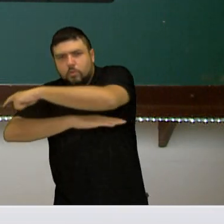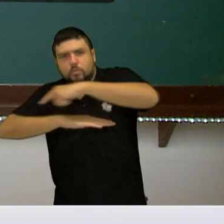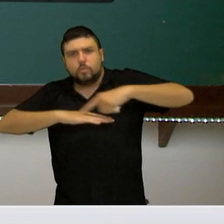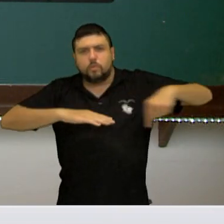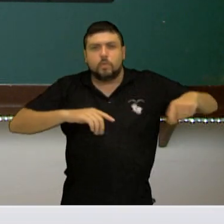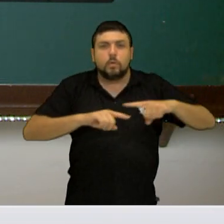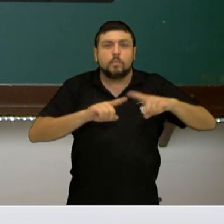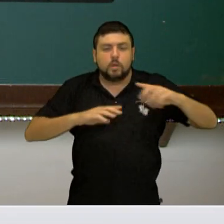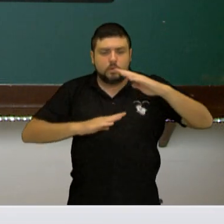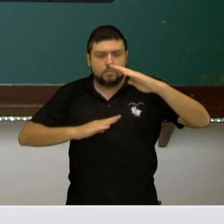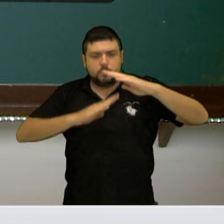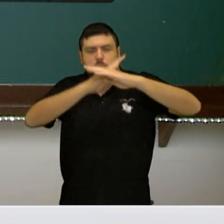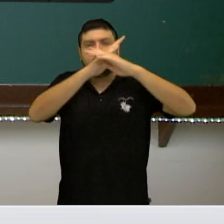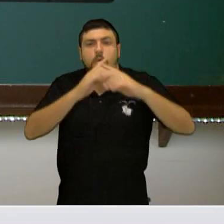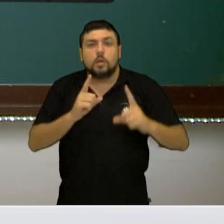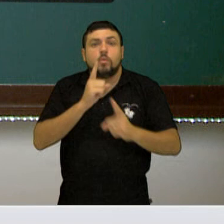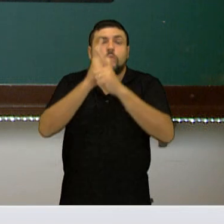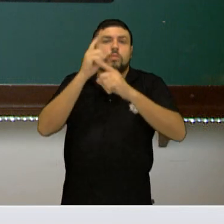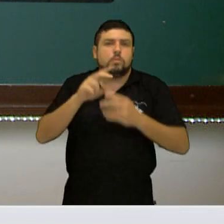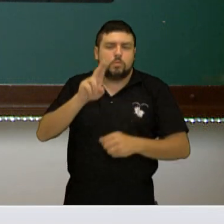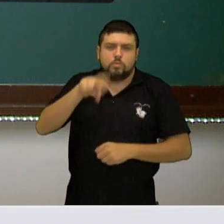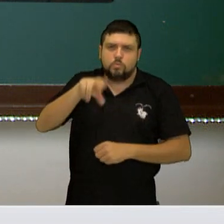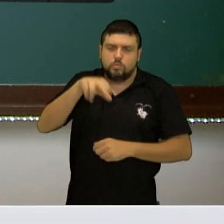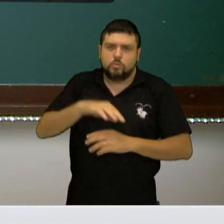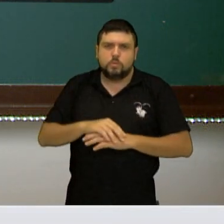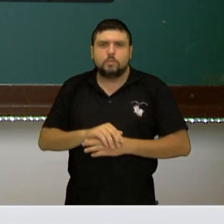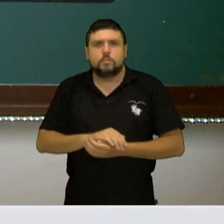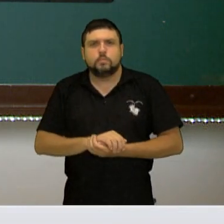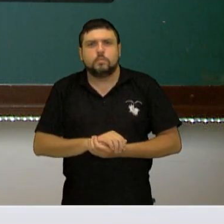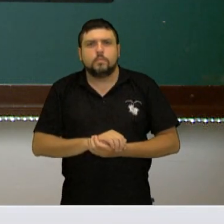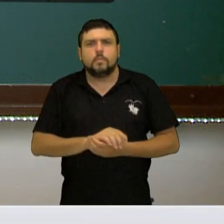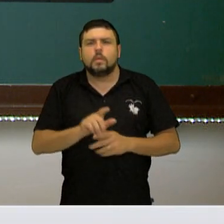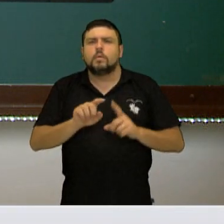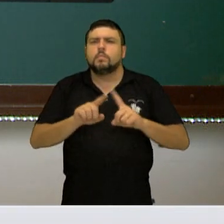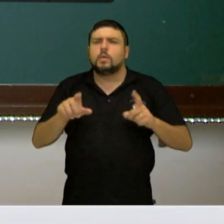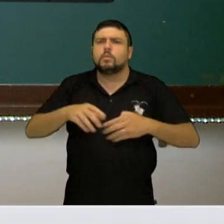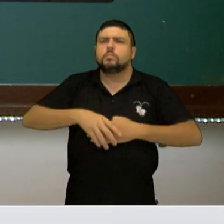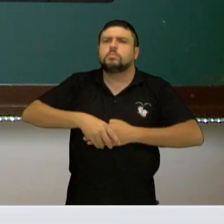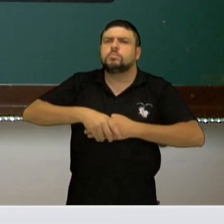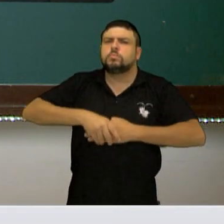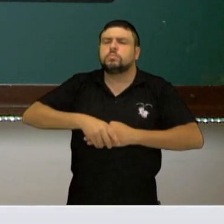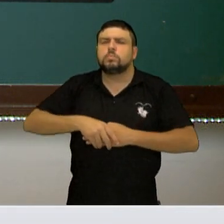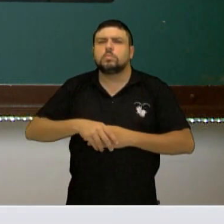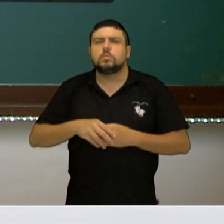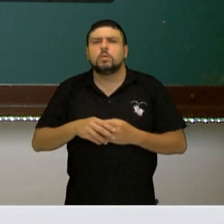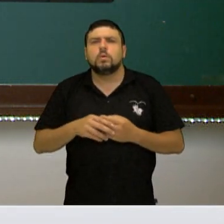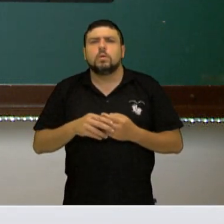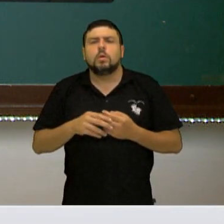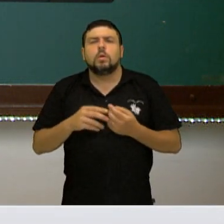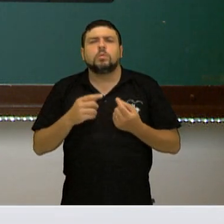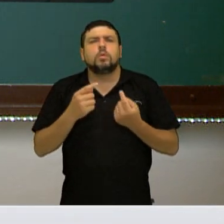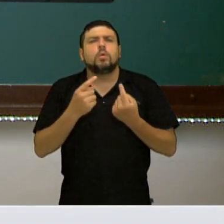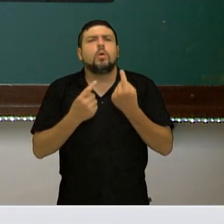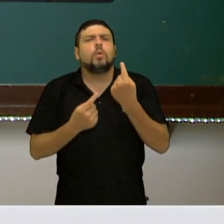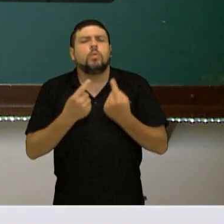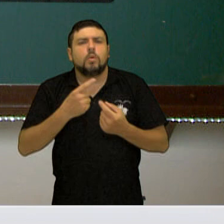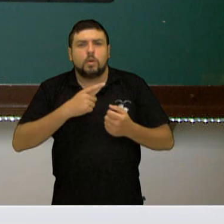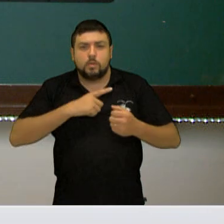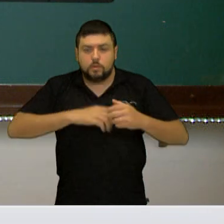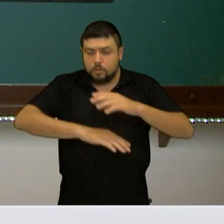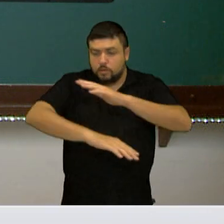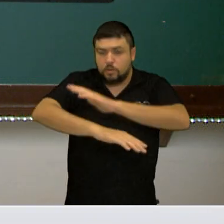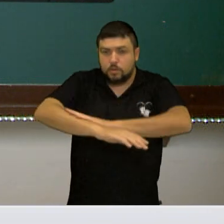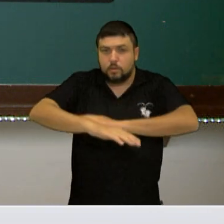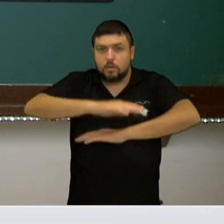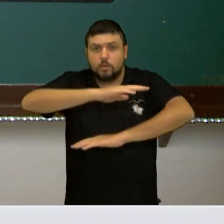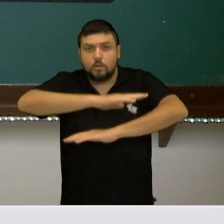encontram. Isso são retas paralelas. E voltando ao nosso comprimento, qual deles tem uma posição com os braços que